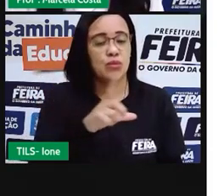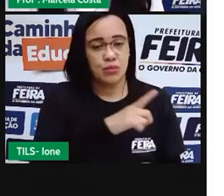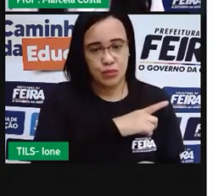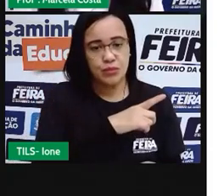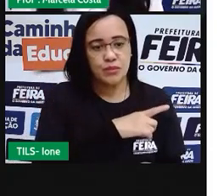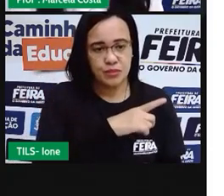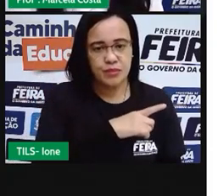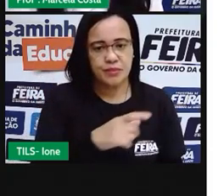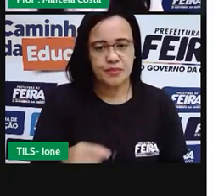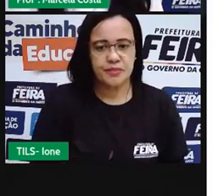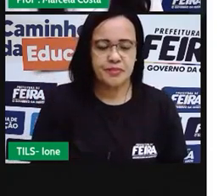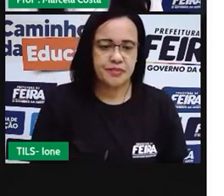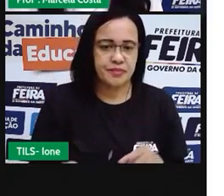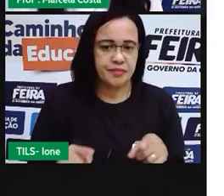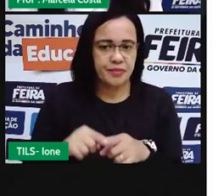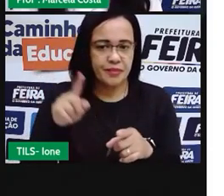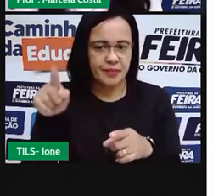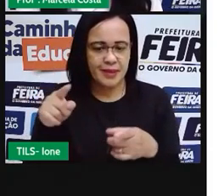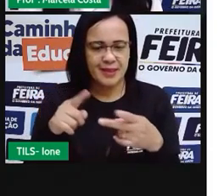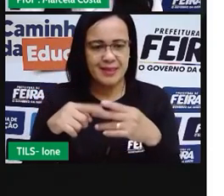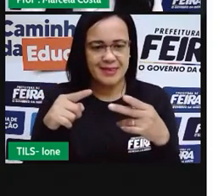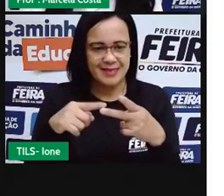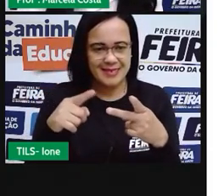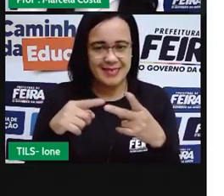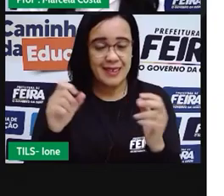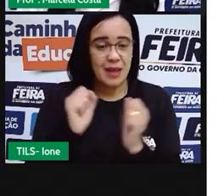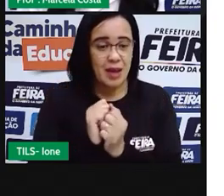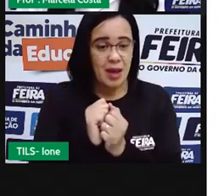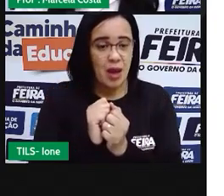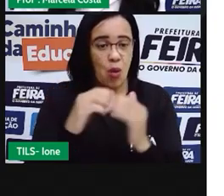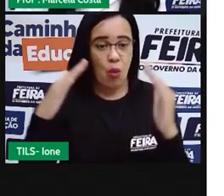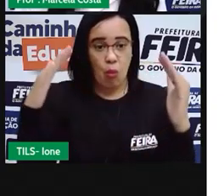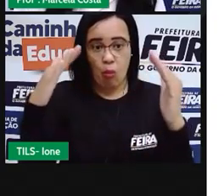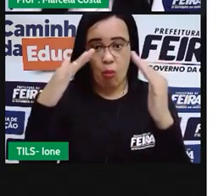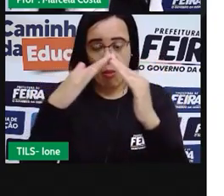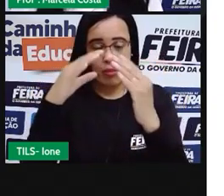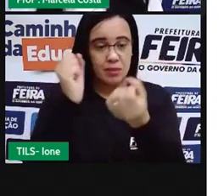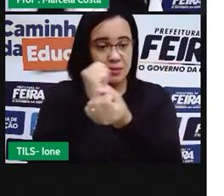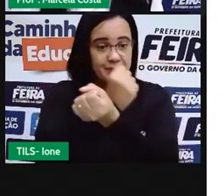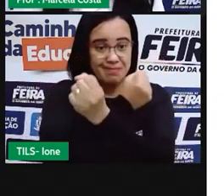desenhando aí essa parte superior dessa fachada.